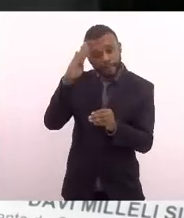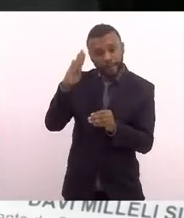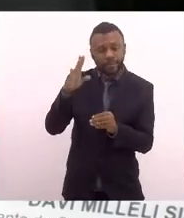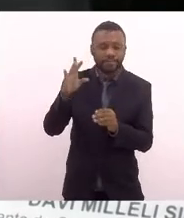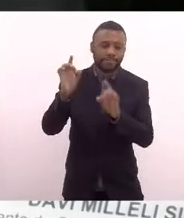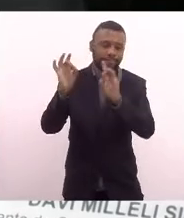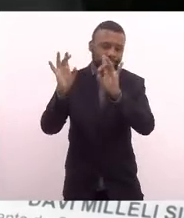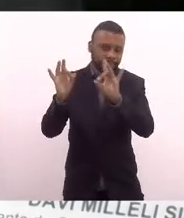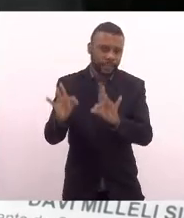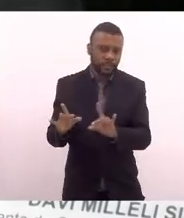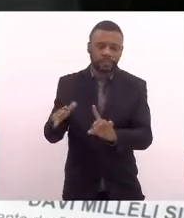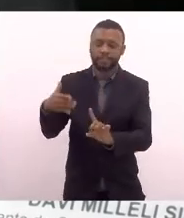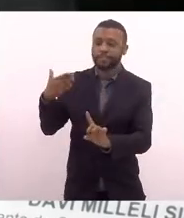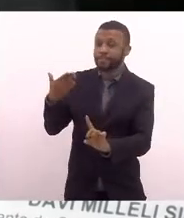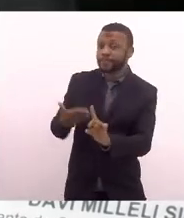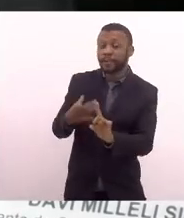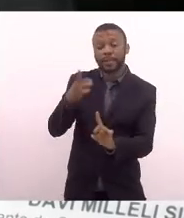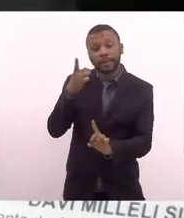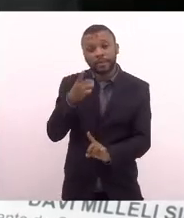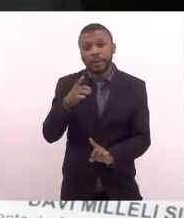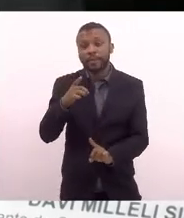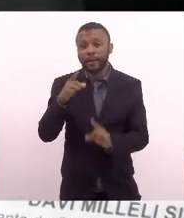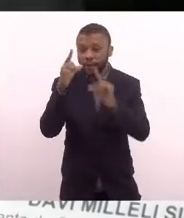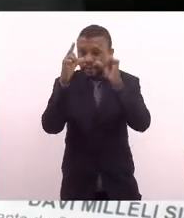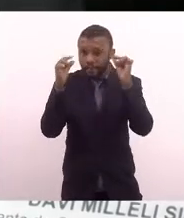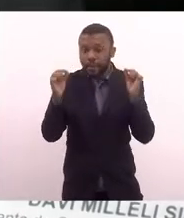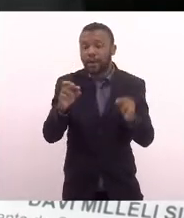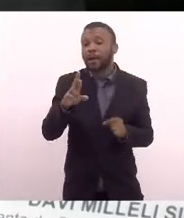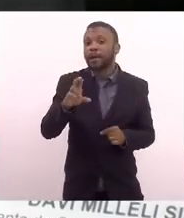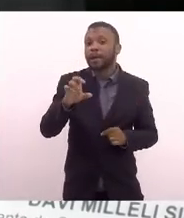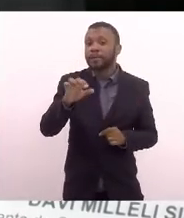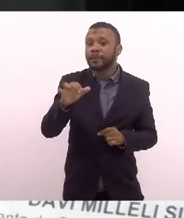deputada enfermeira Rejane e fazer coro com a fala dela.